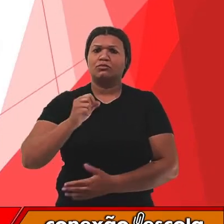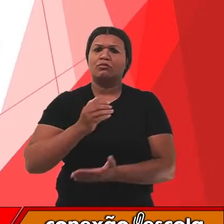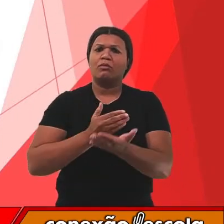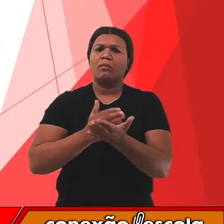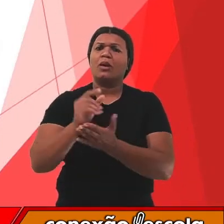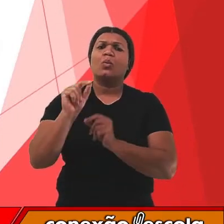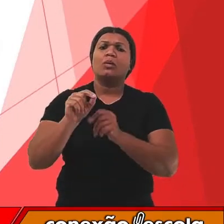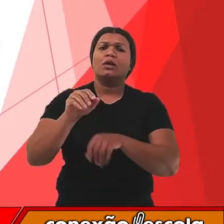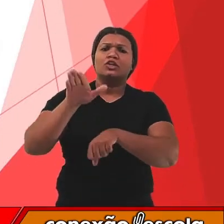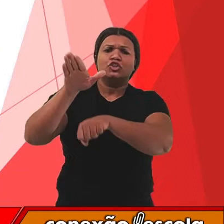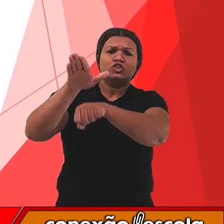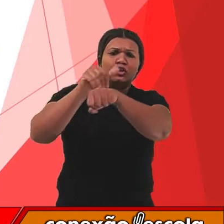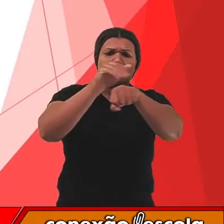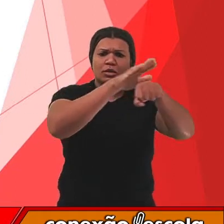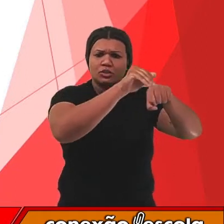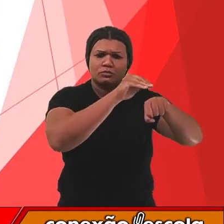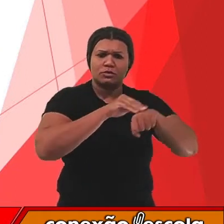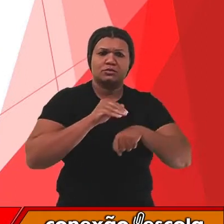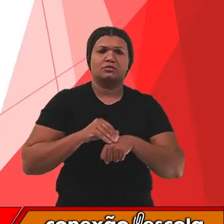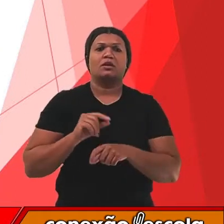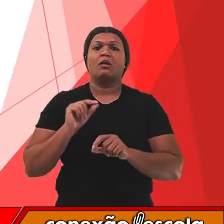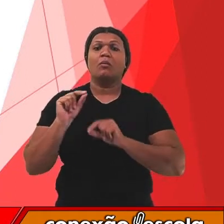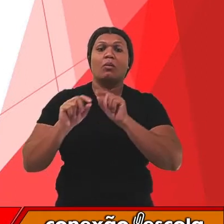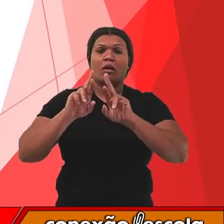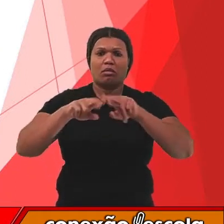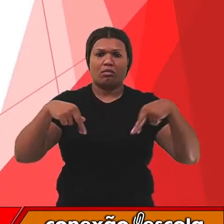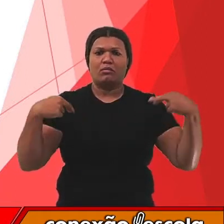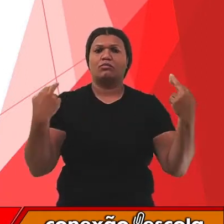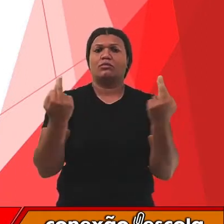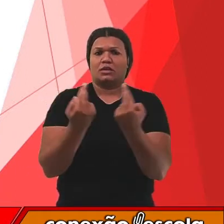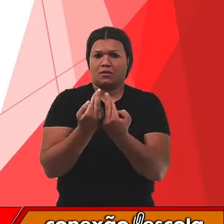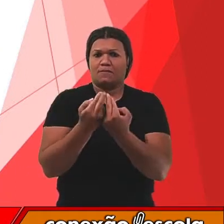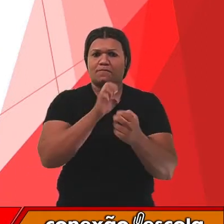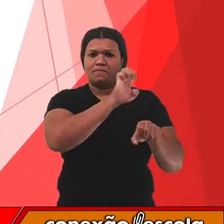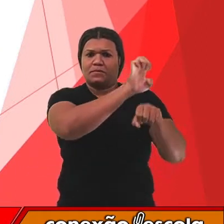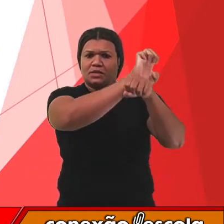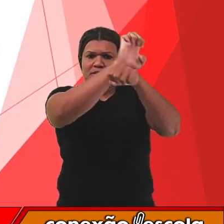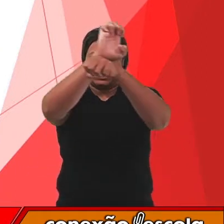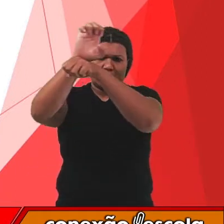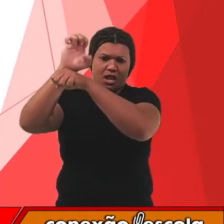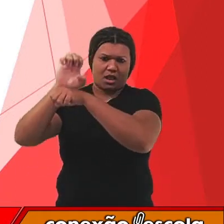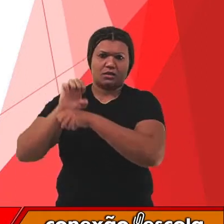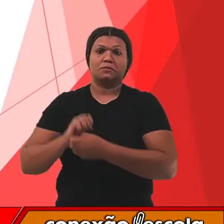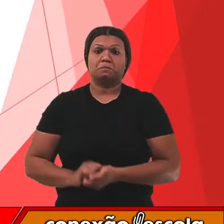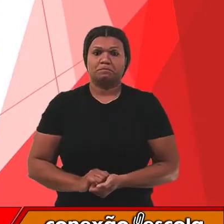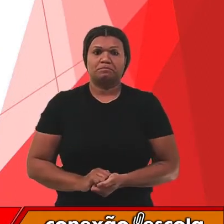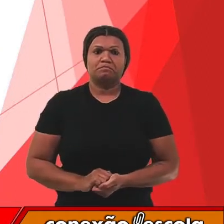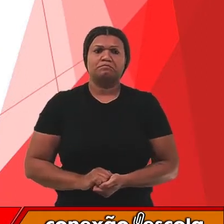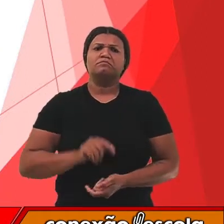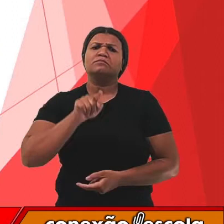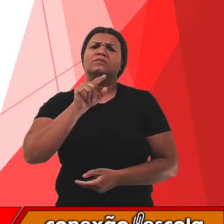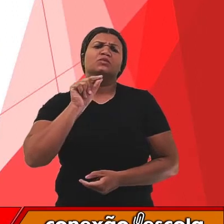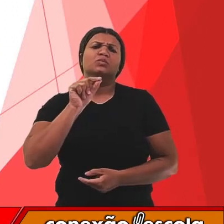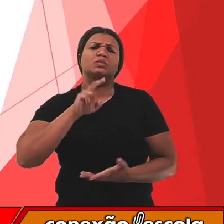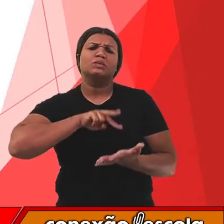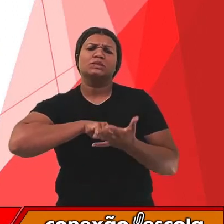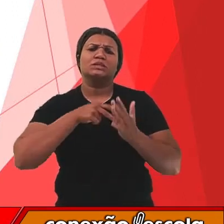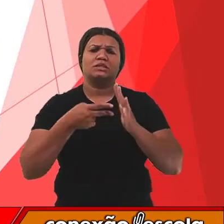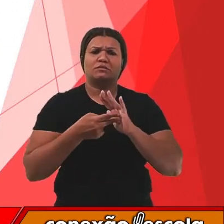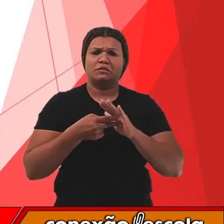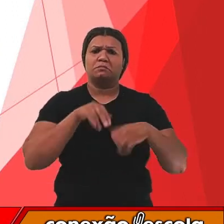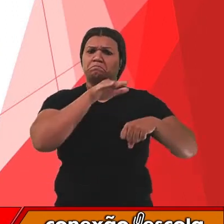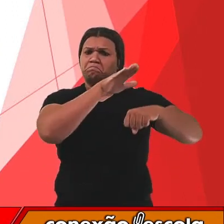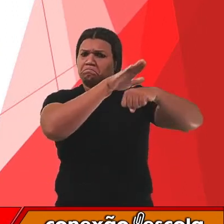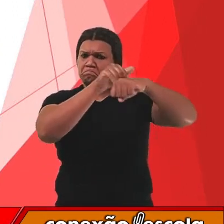convocação da Assembleia dos Estados Gerais. E o que é isso? A convocação dos Estados